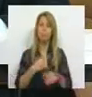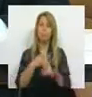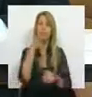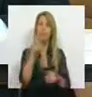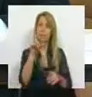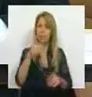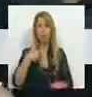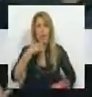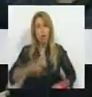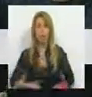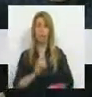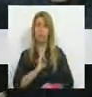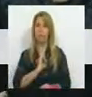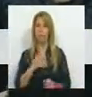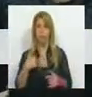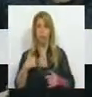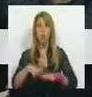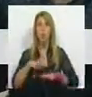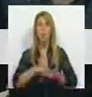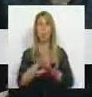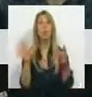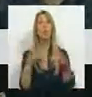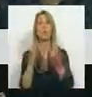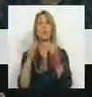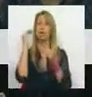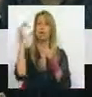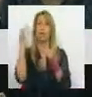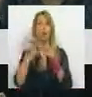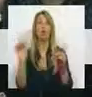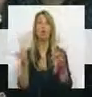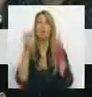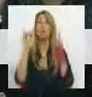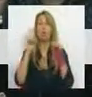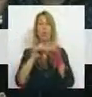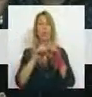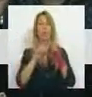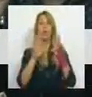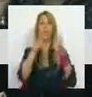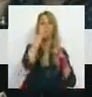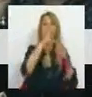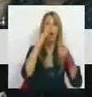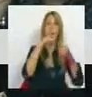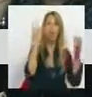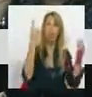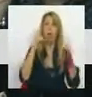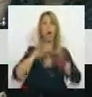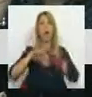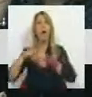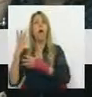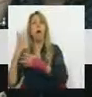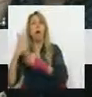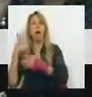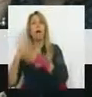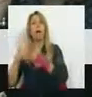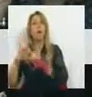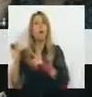também a minha experiência. Eu fui membro de um Conselho Superior, não do Ministério Público, mas da magistratura, não neste século, mas no século passado,